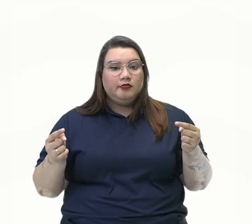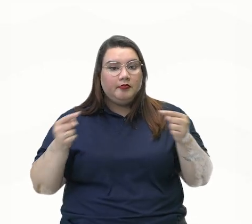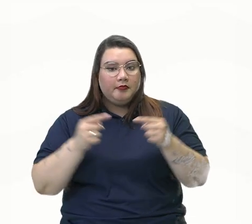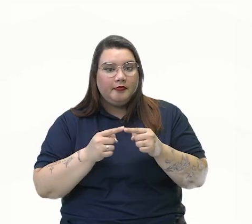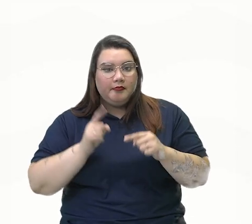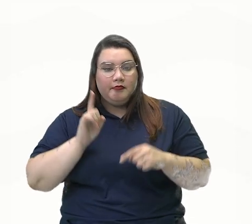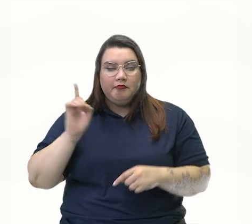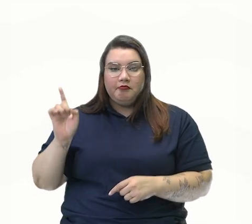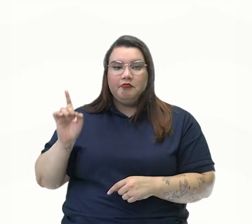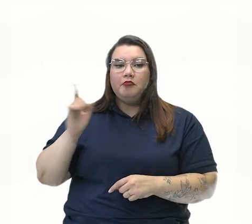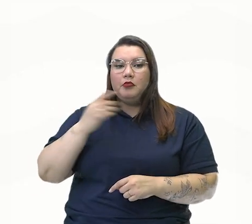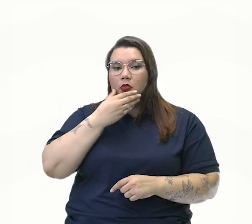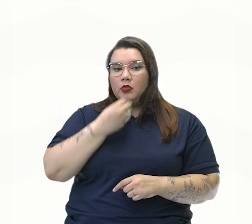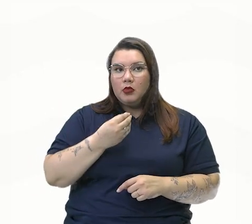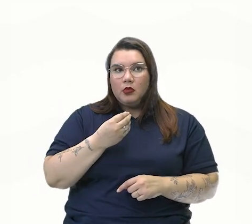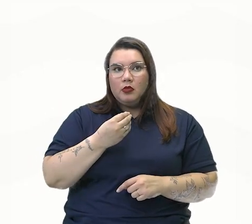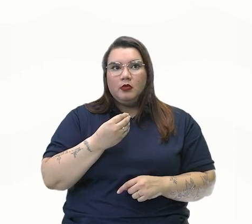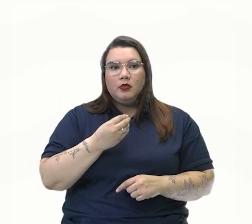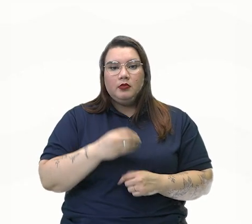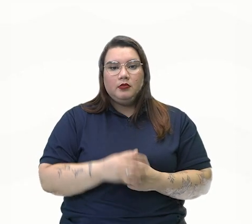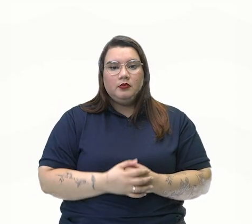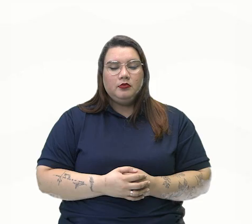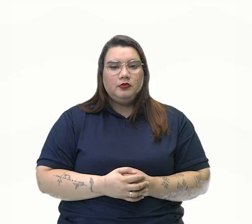De acordo com Planck,